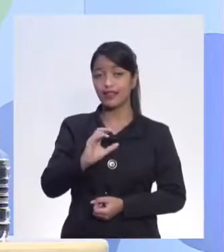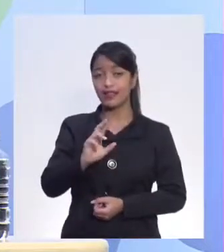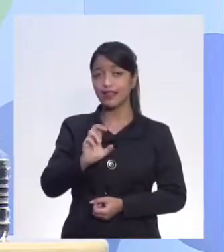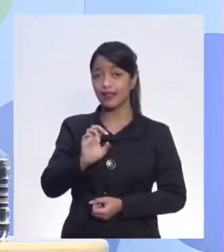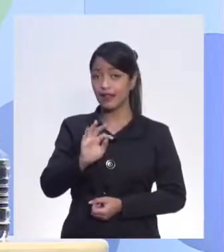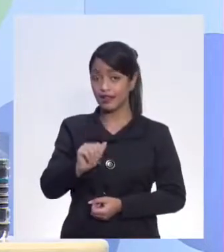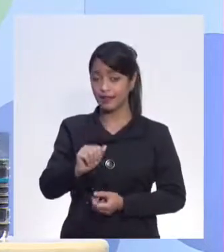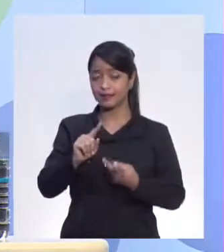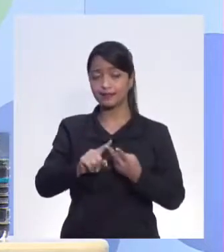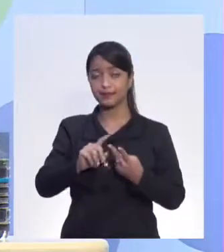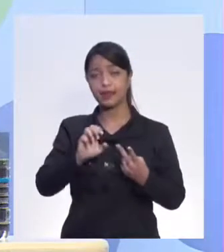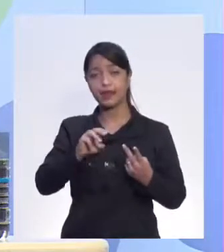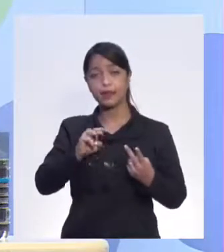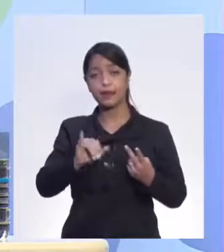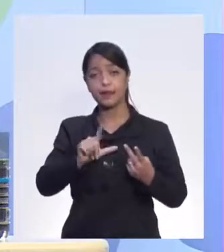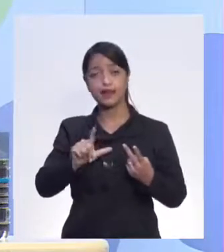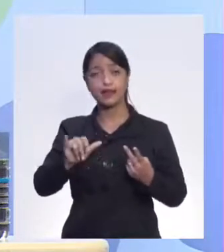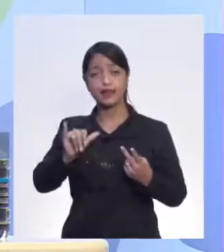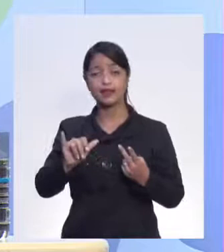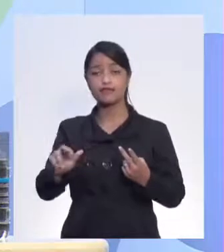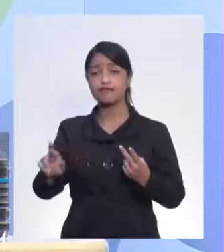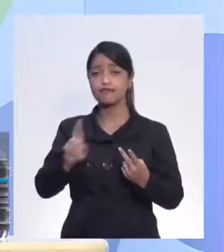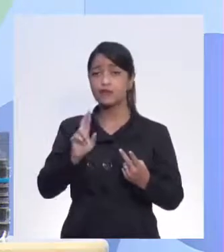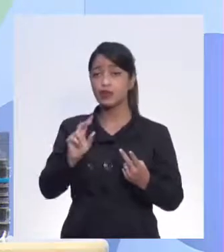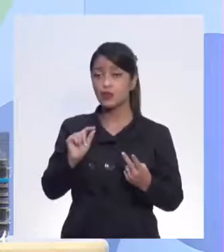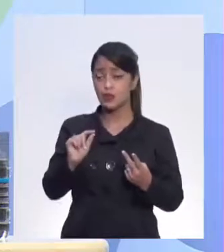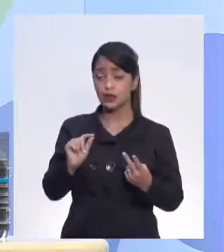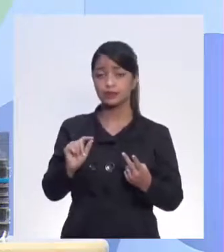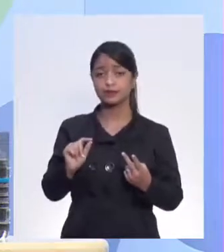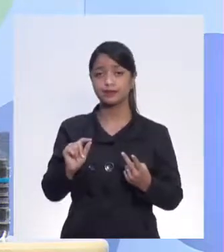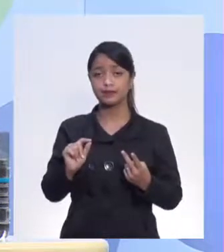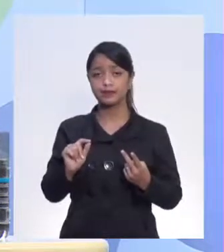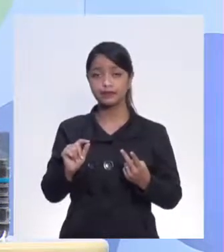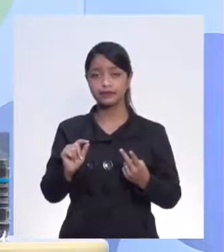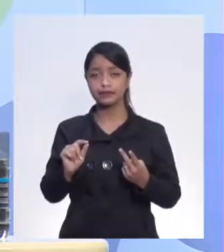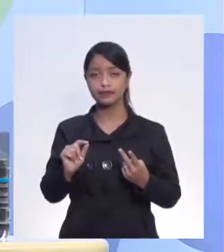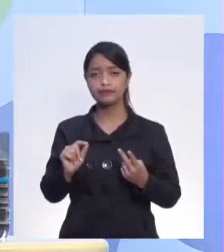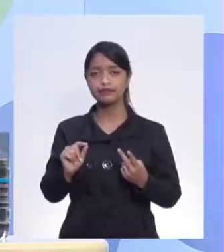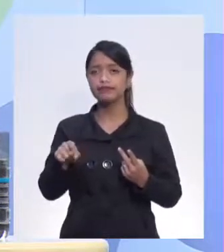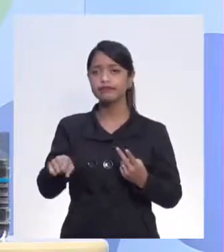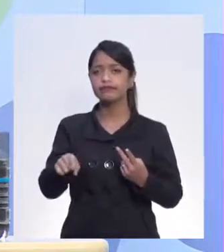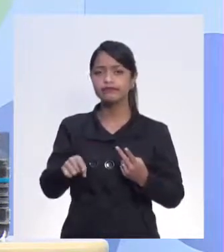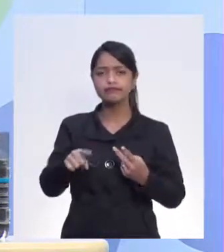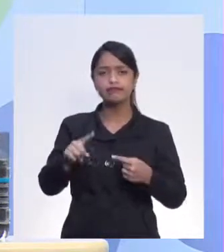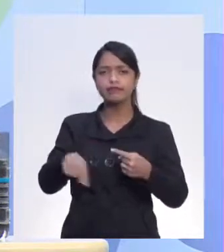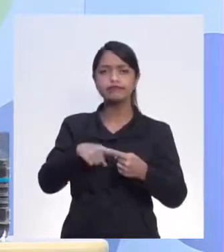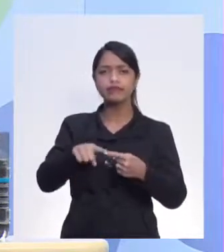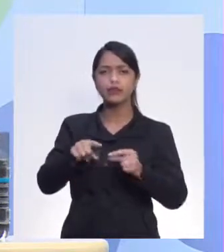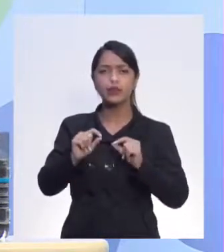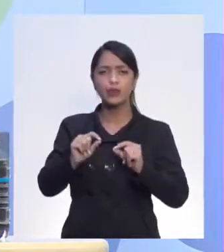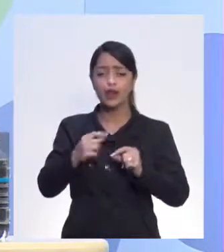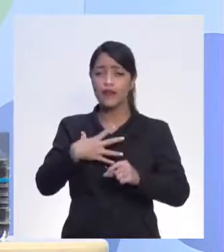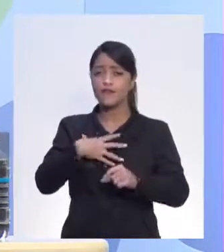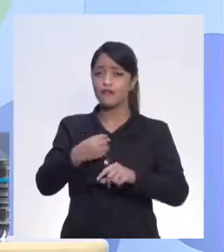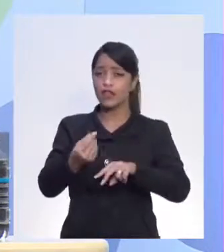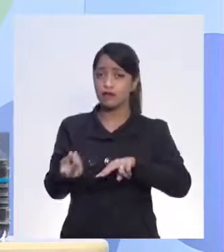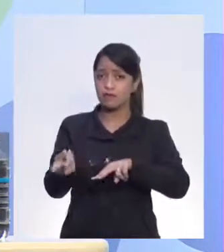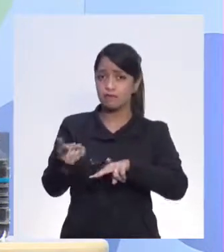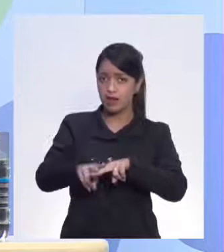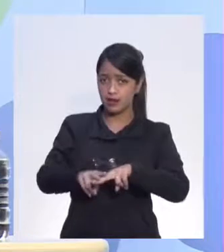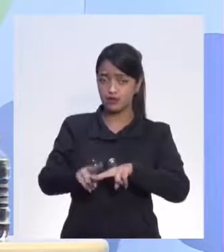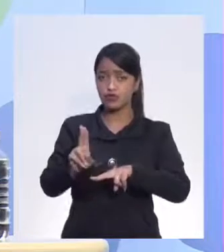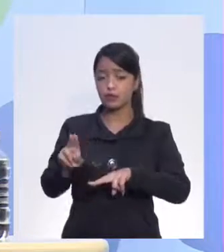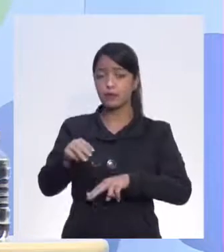A Emily colocou o propósito, né, para prender o filho dele,